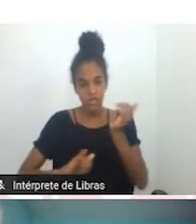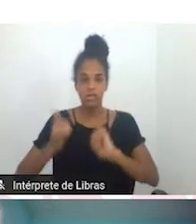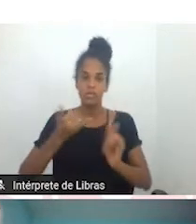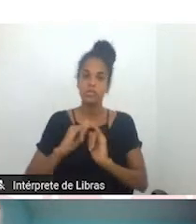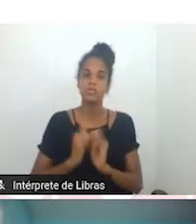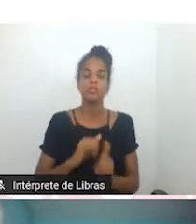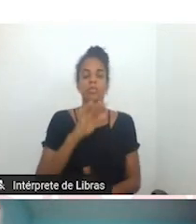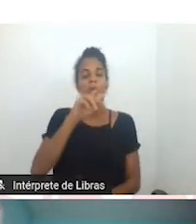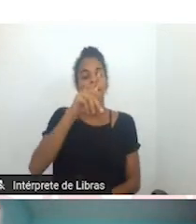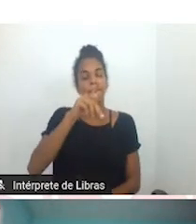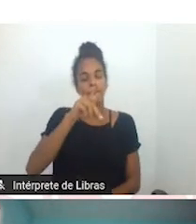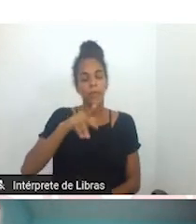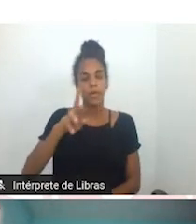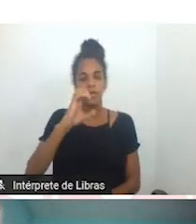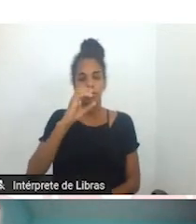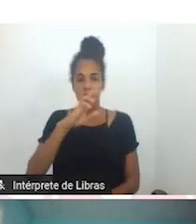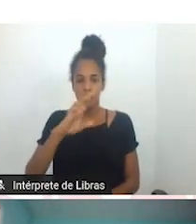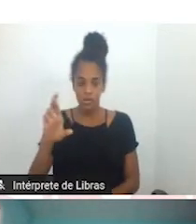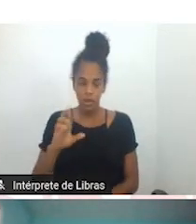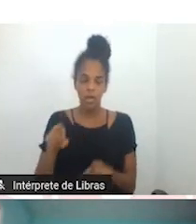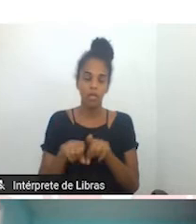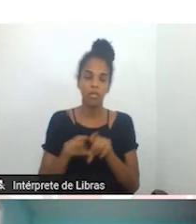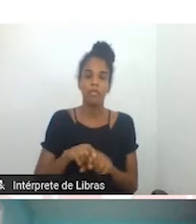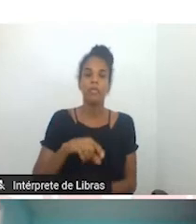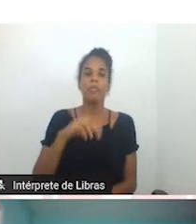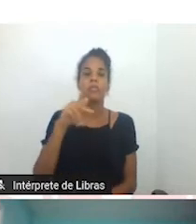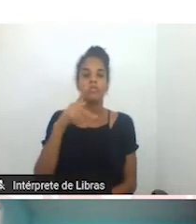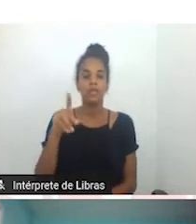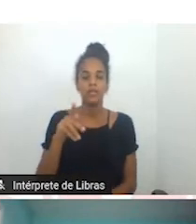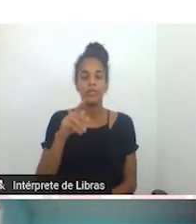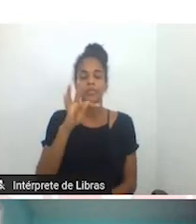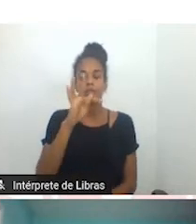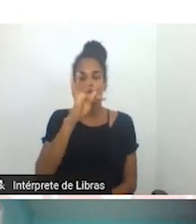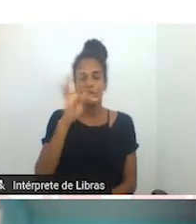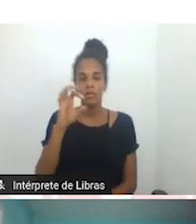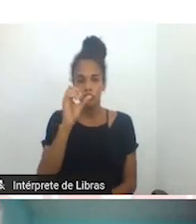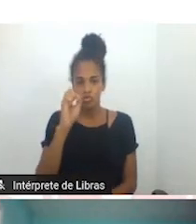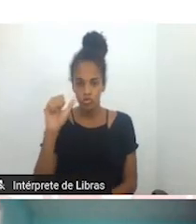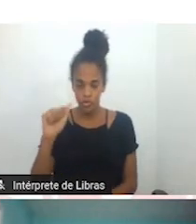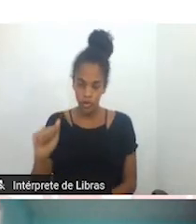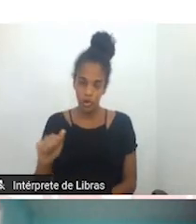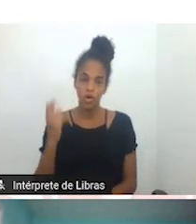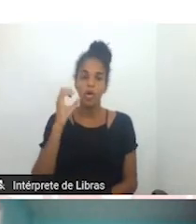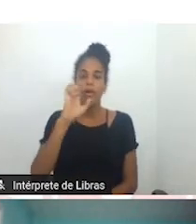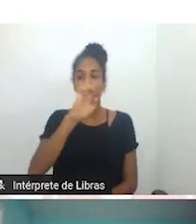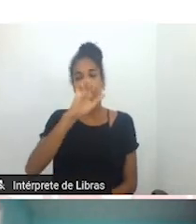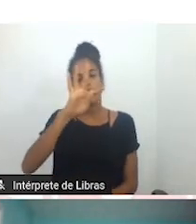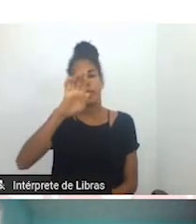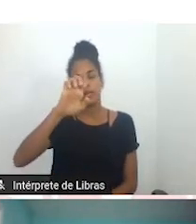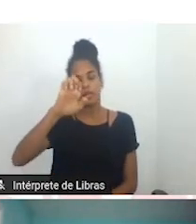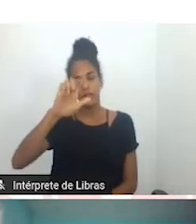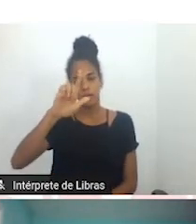PCR, enzimas hepáticas também, função renal, eletrólitos. E preconiza também pedir vitamina